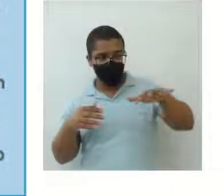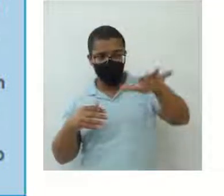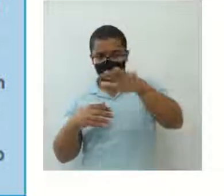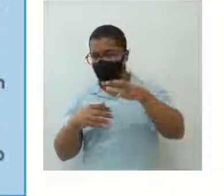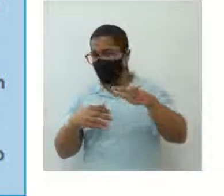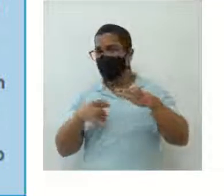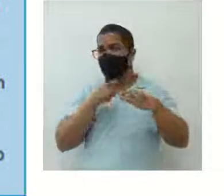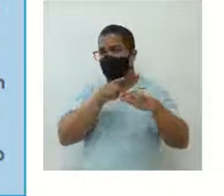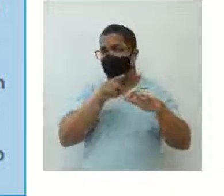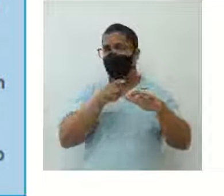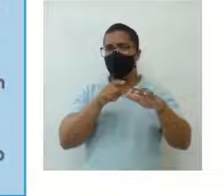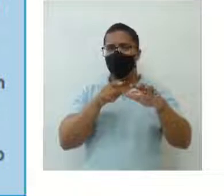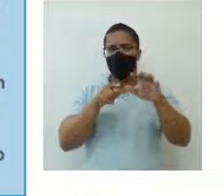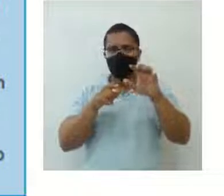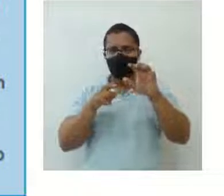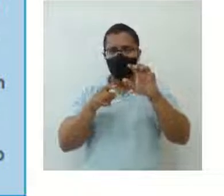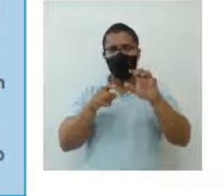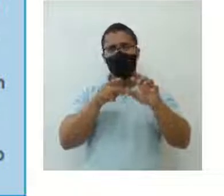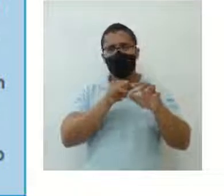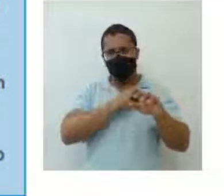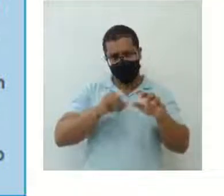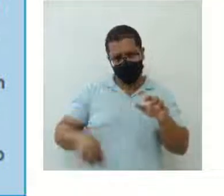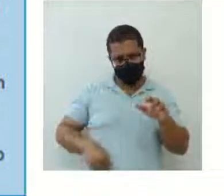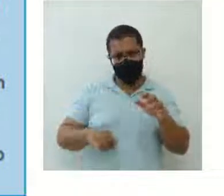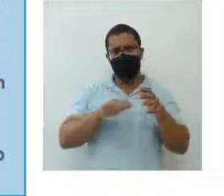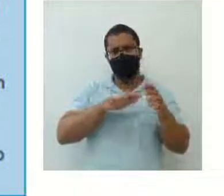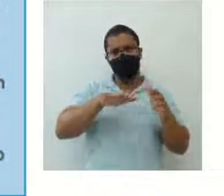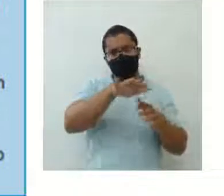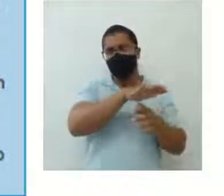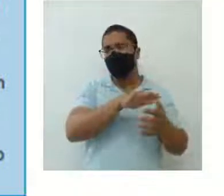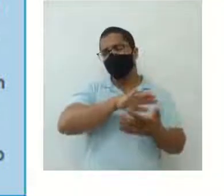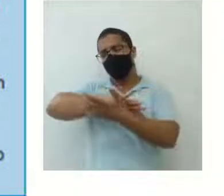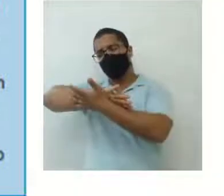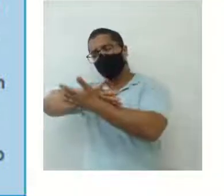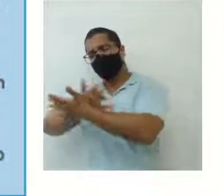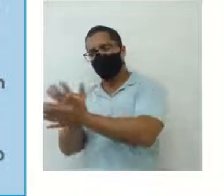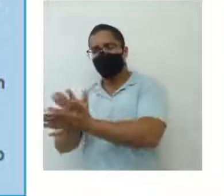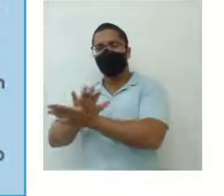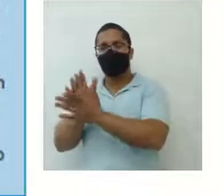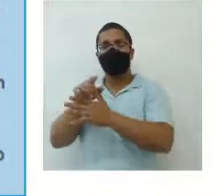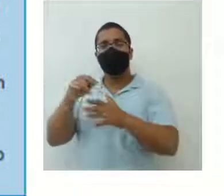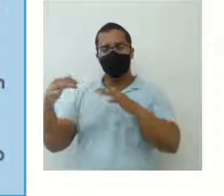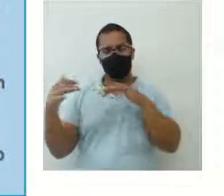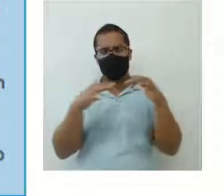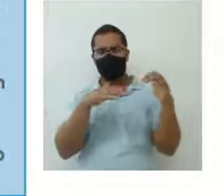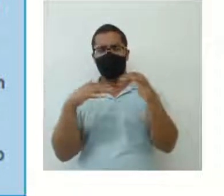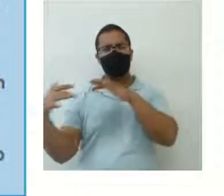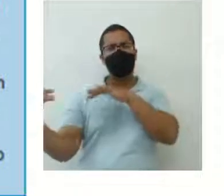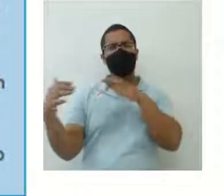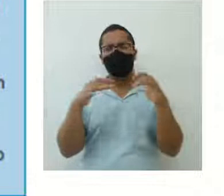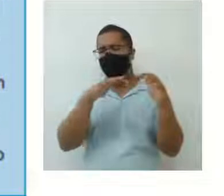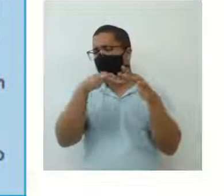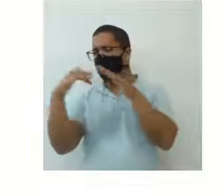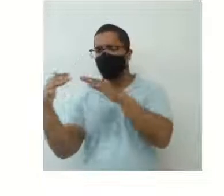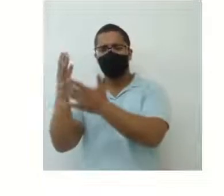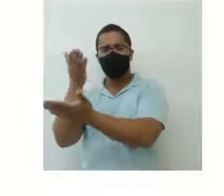pelas forças imperialistas, né? Então eles tentaram resistir a essa dominação, a essa exploração. Então